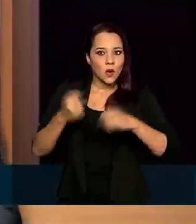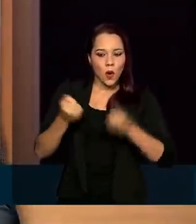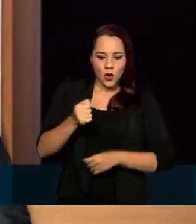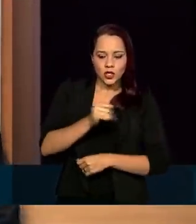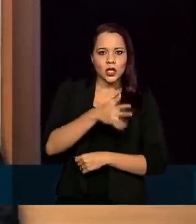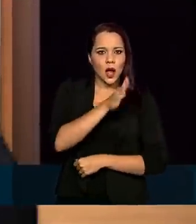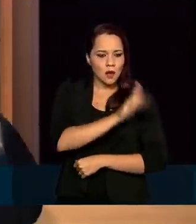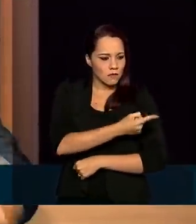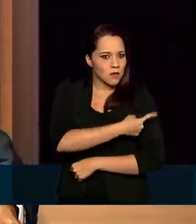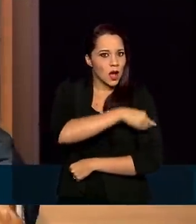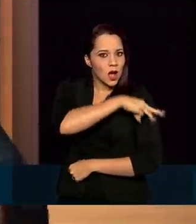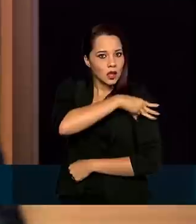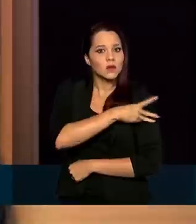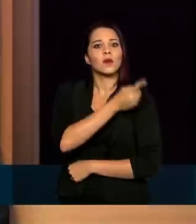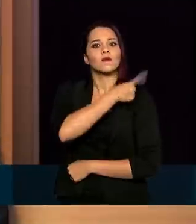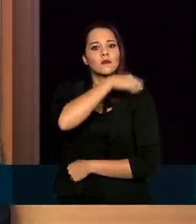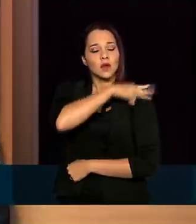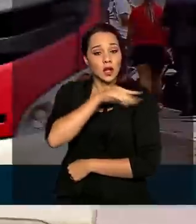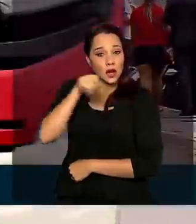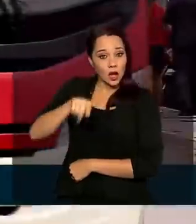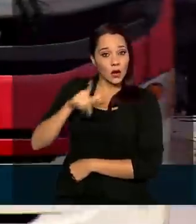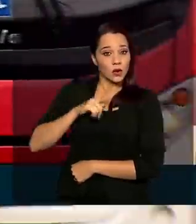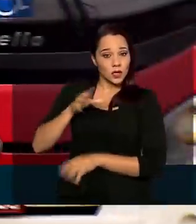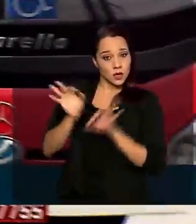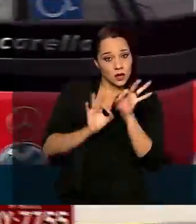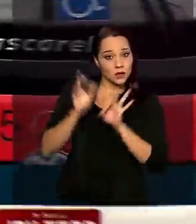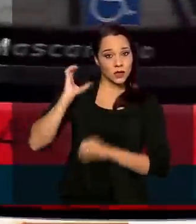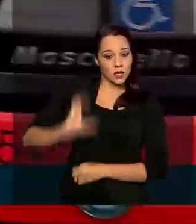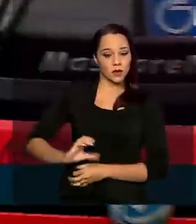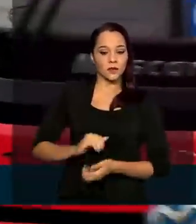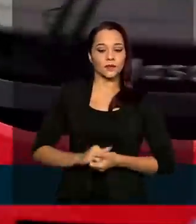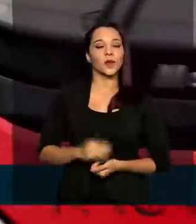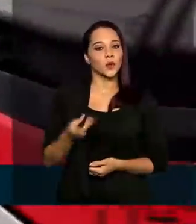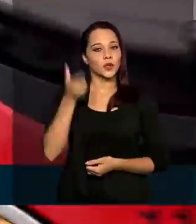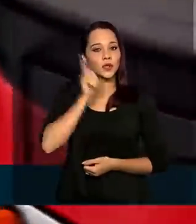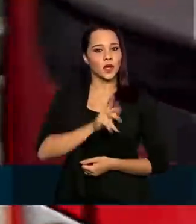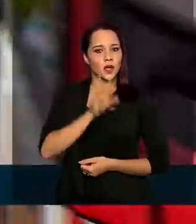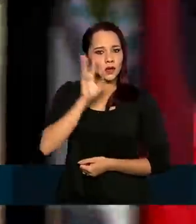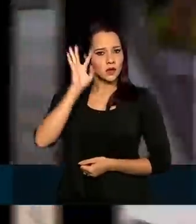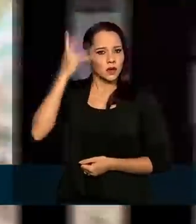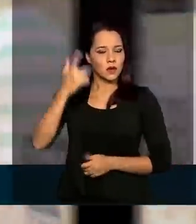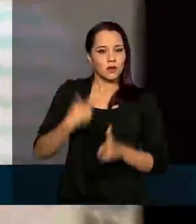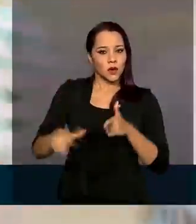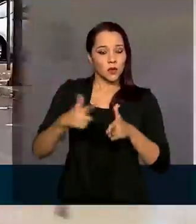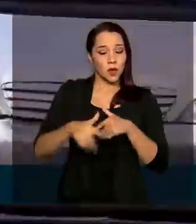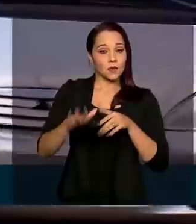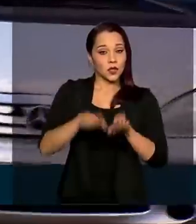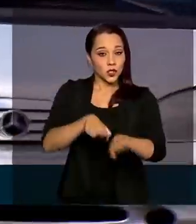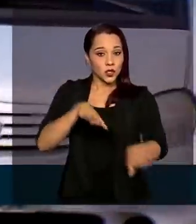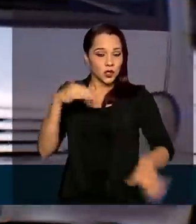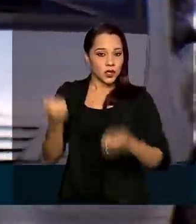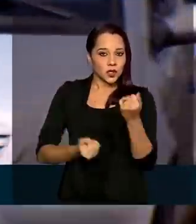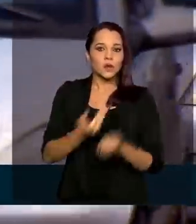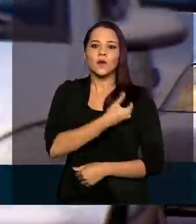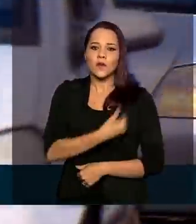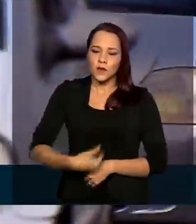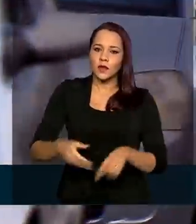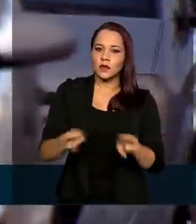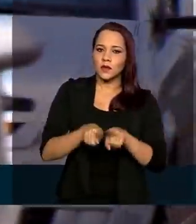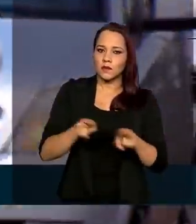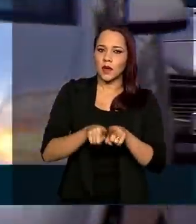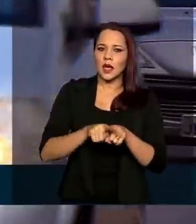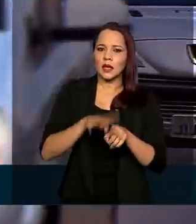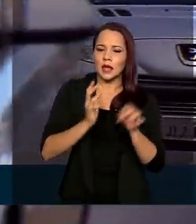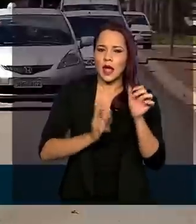fundamental, porque é lá que se forma o cidadão. Além de buscar soluções para os problemas de trânsito, o governo apostou na